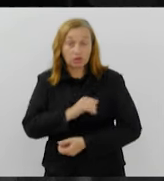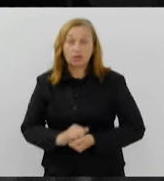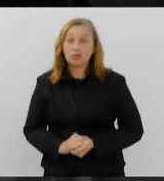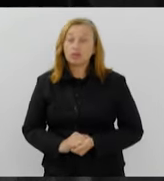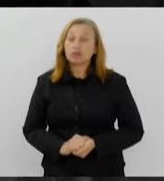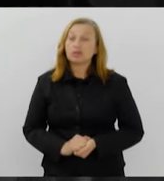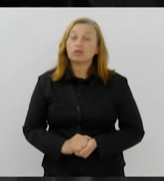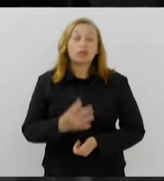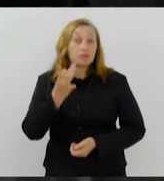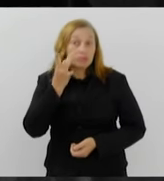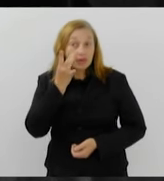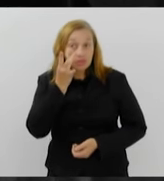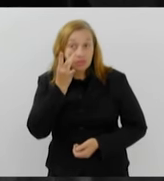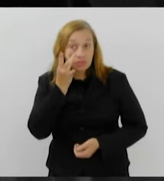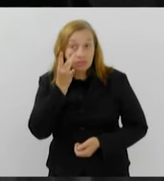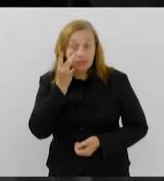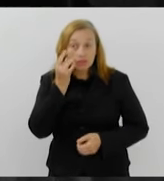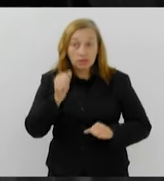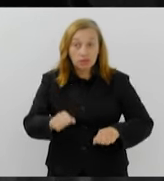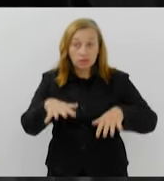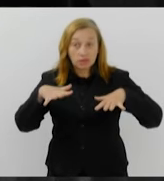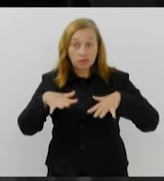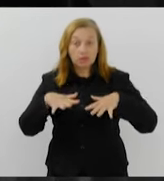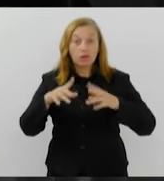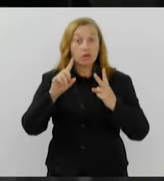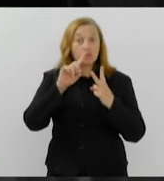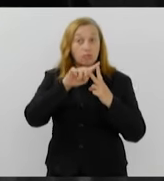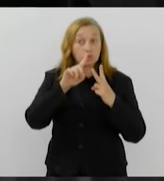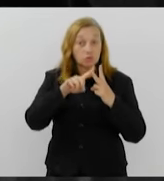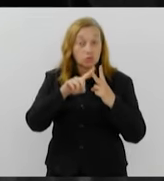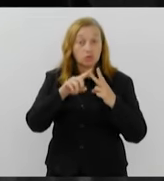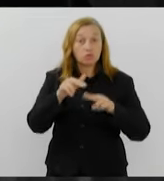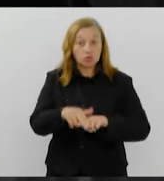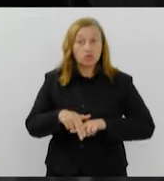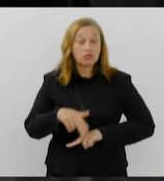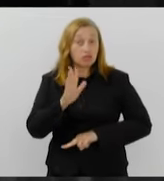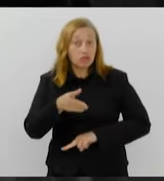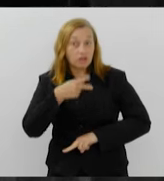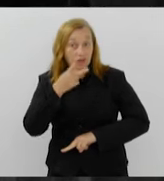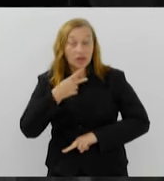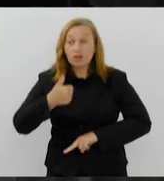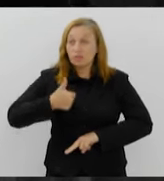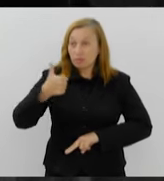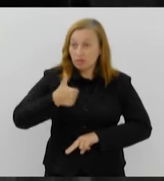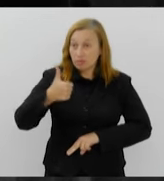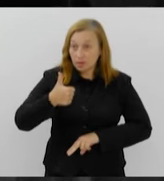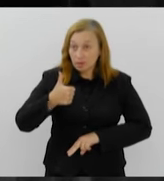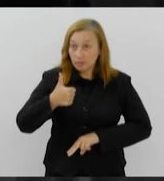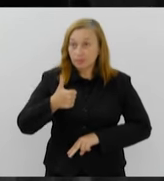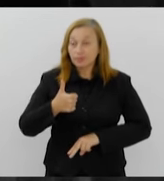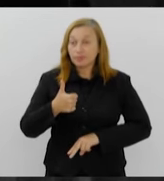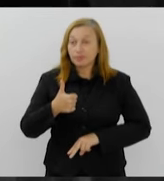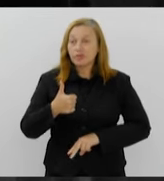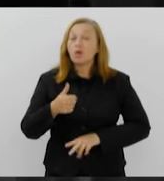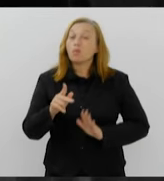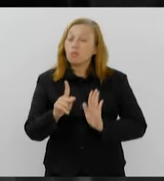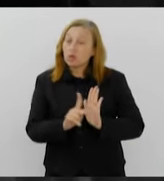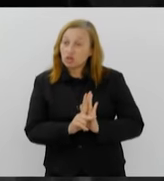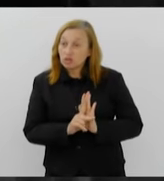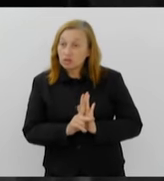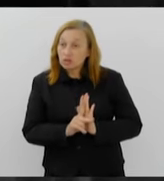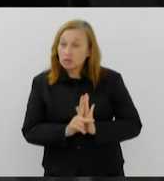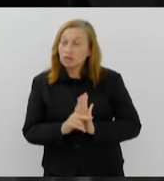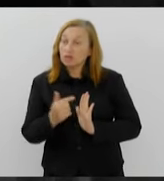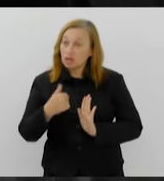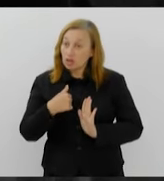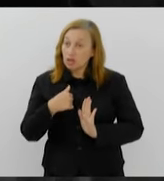presencialmente da sessão de hoje por dois motivos que eu já narrei o primeiro deles participar de um projeto que eu